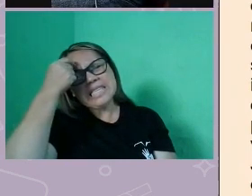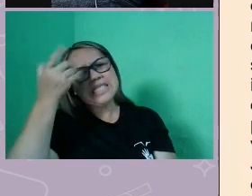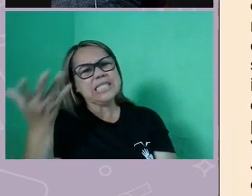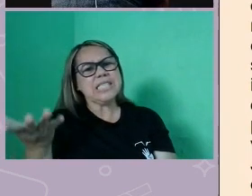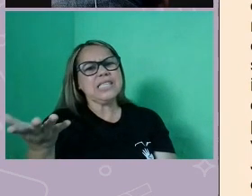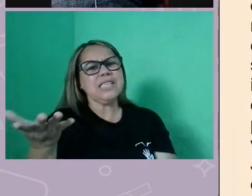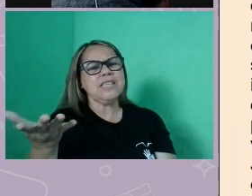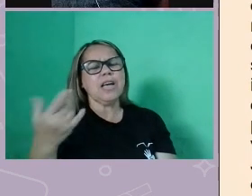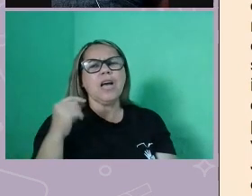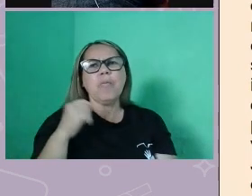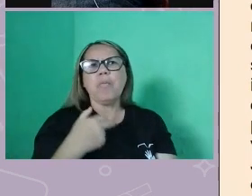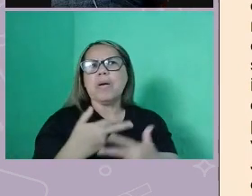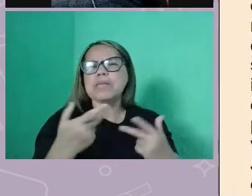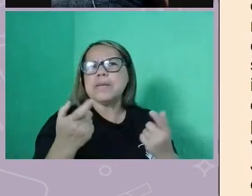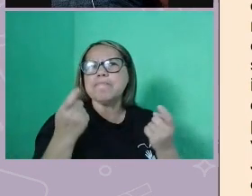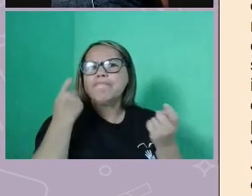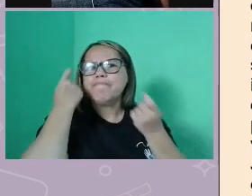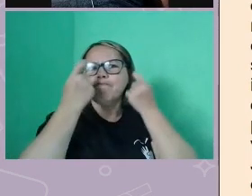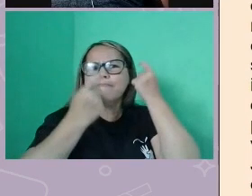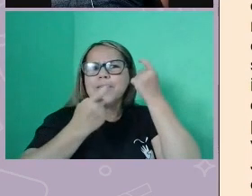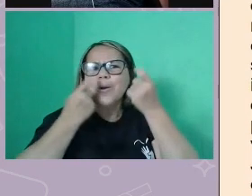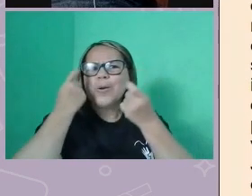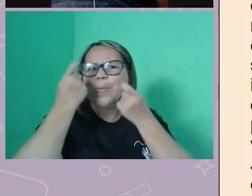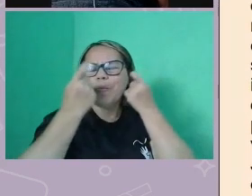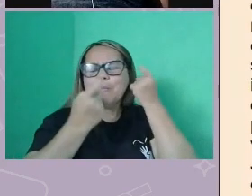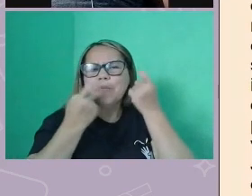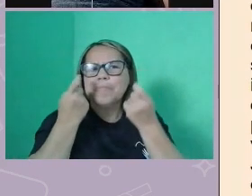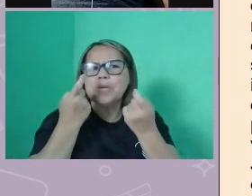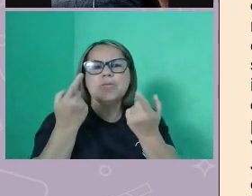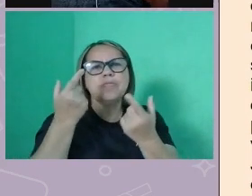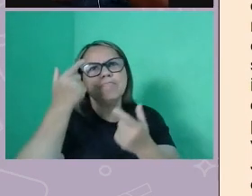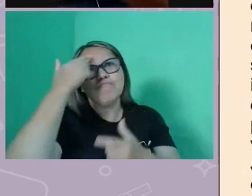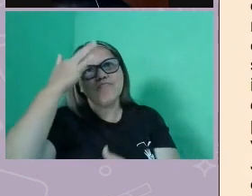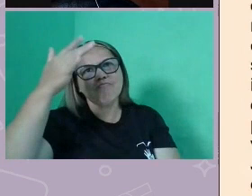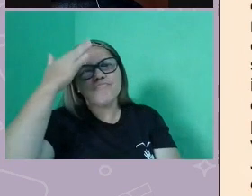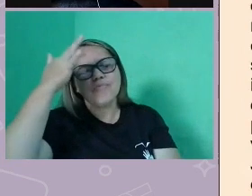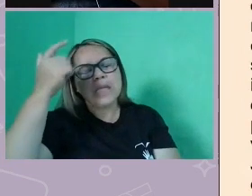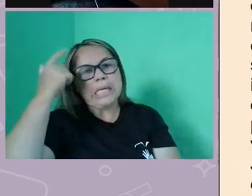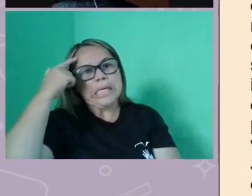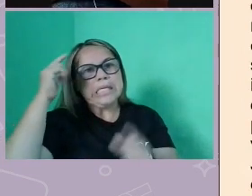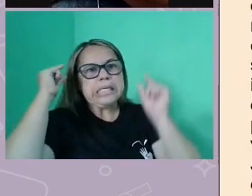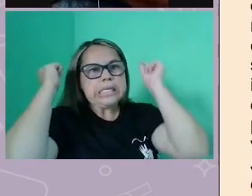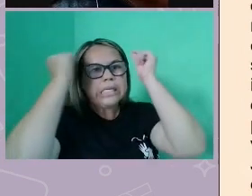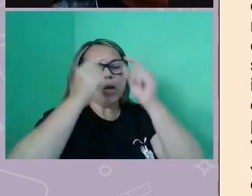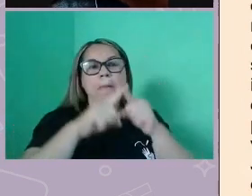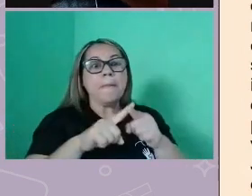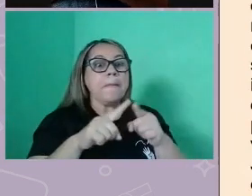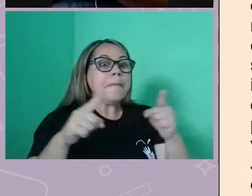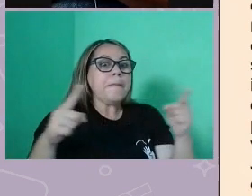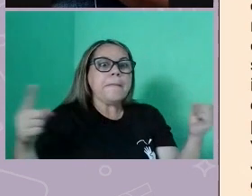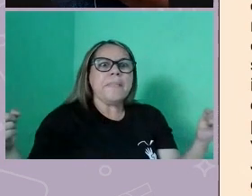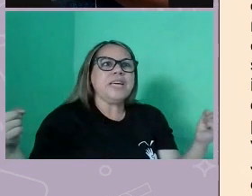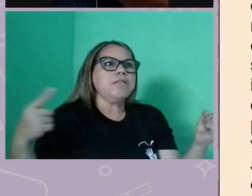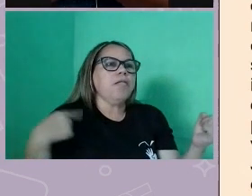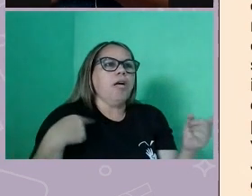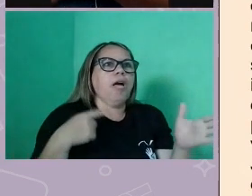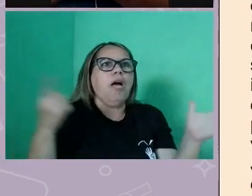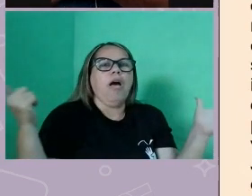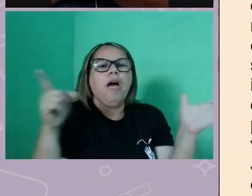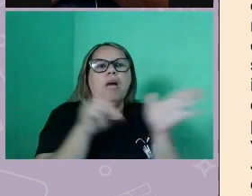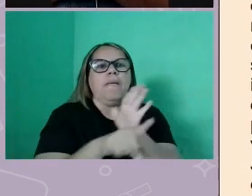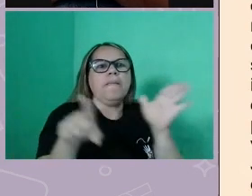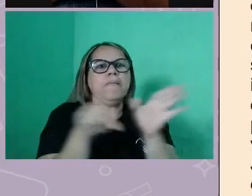preocupou o pensamento grego filosófico a antiguidade mas não era a grande indagação dos pré